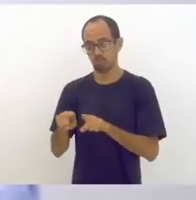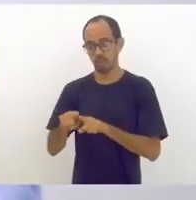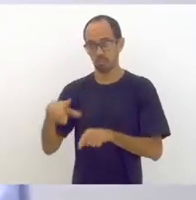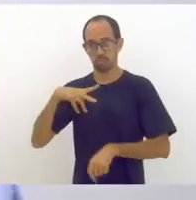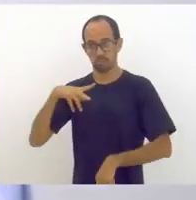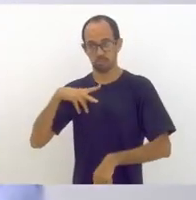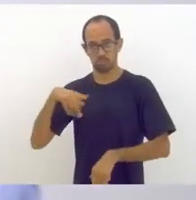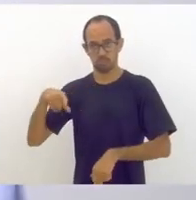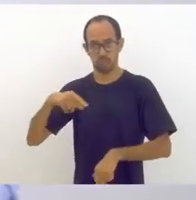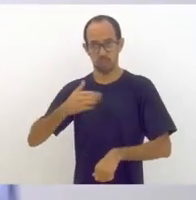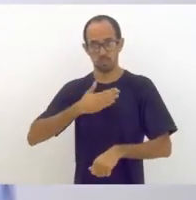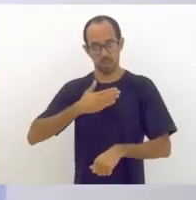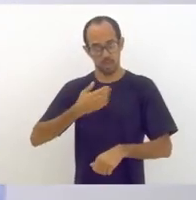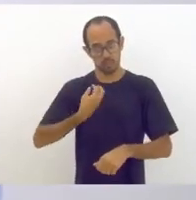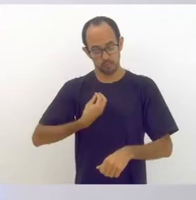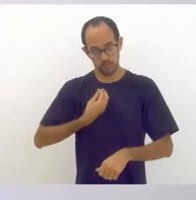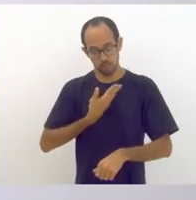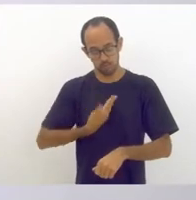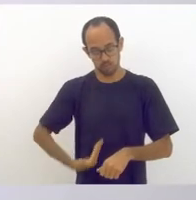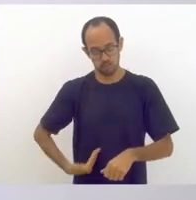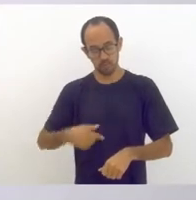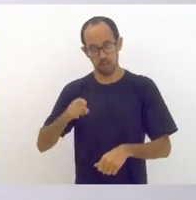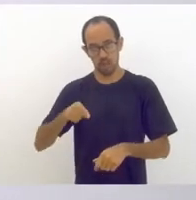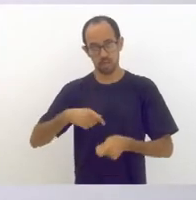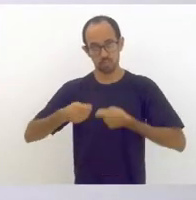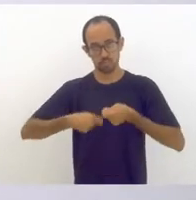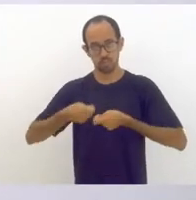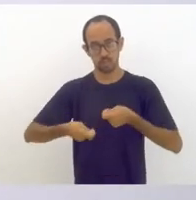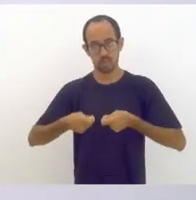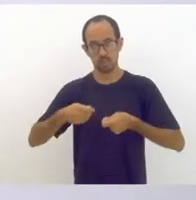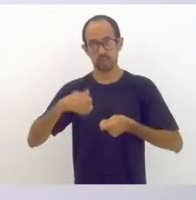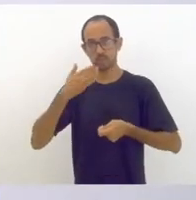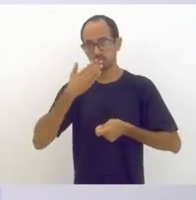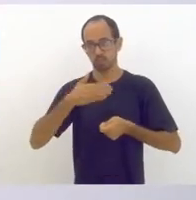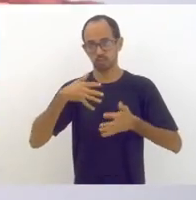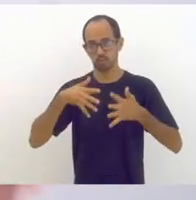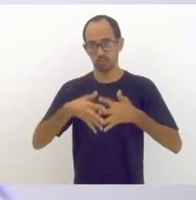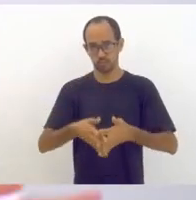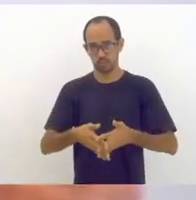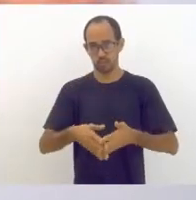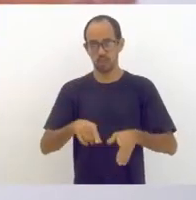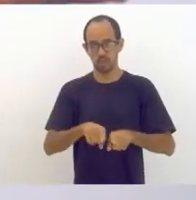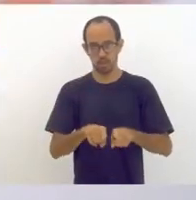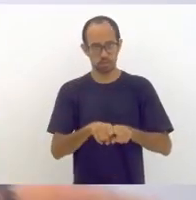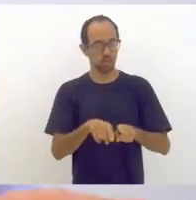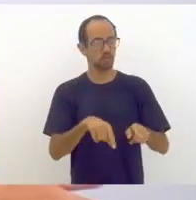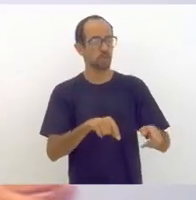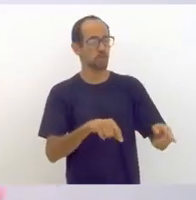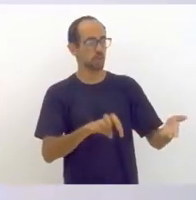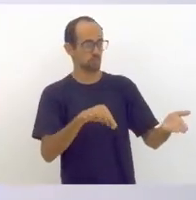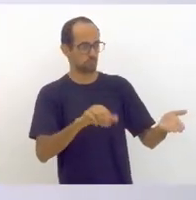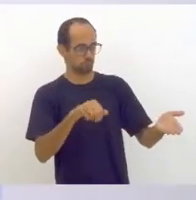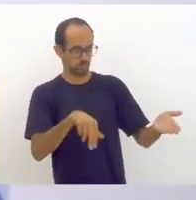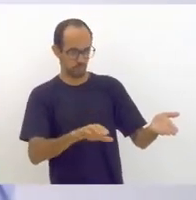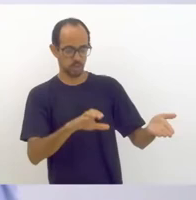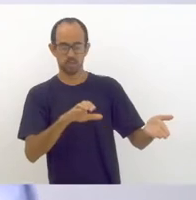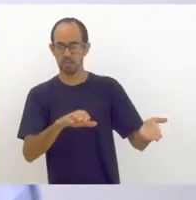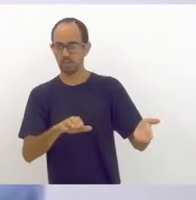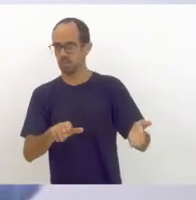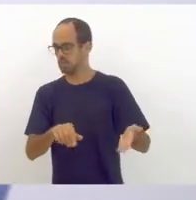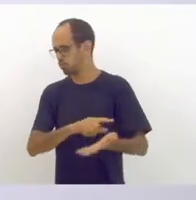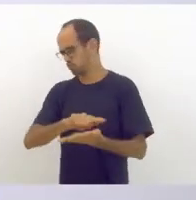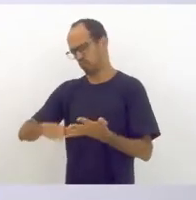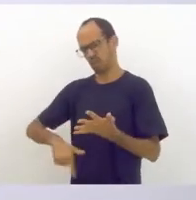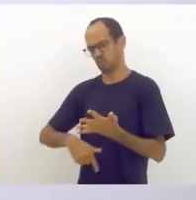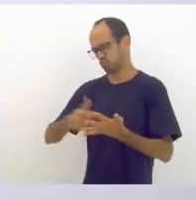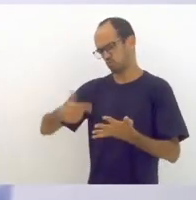foi administrar exatamente esse tipo de conflito. Tanto eu, como deputado Mink, como, enfim. Então, eu acho que, eu não tenho dúvida,